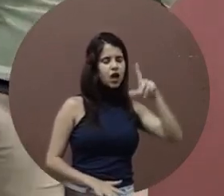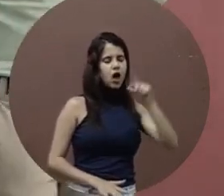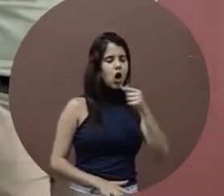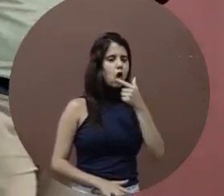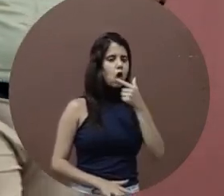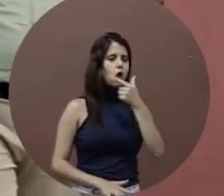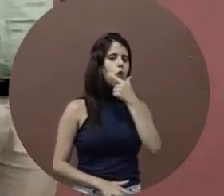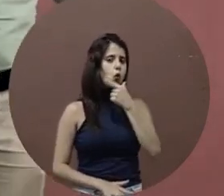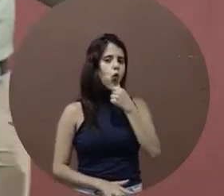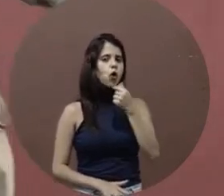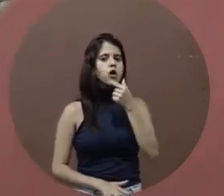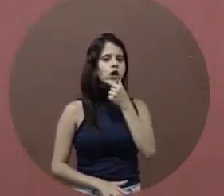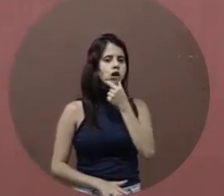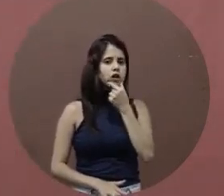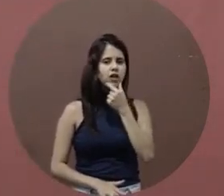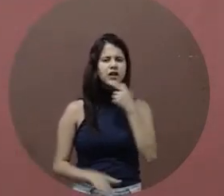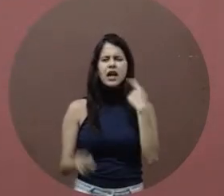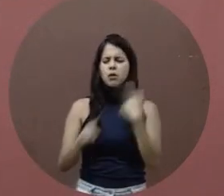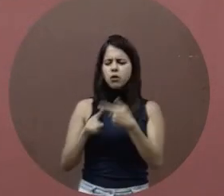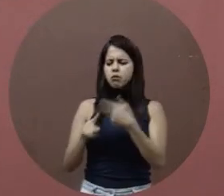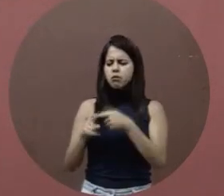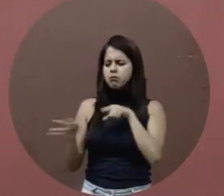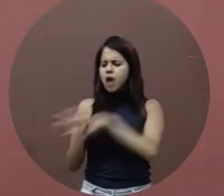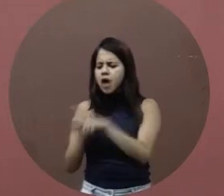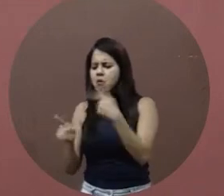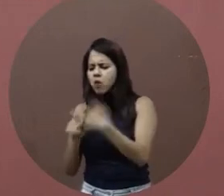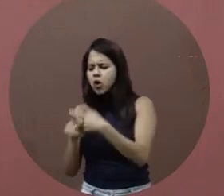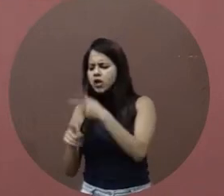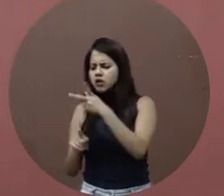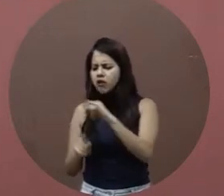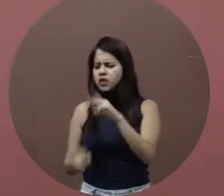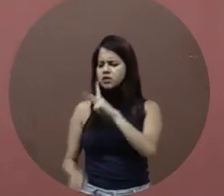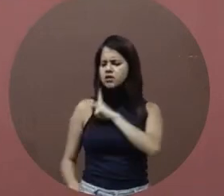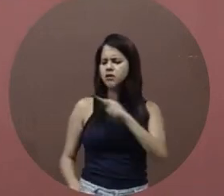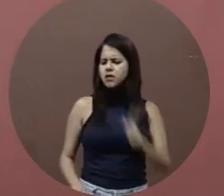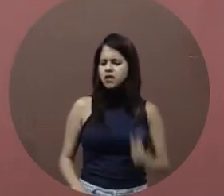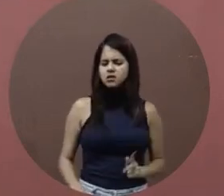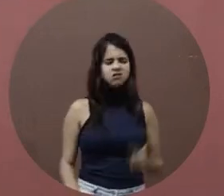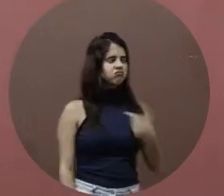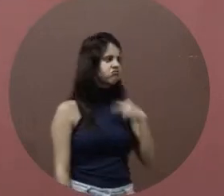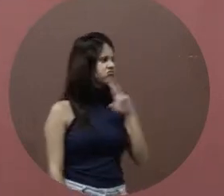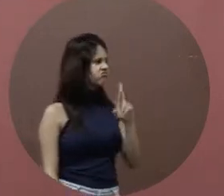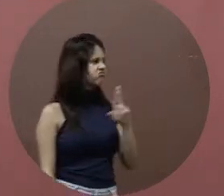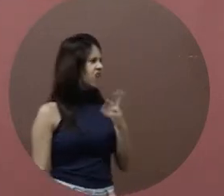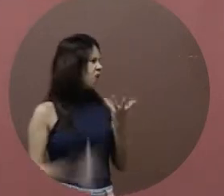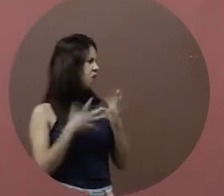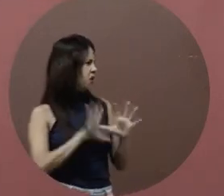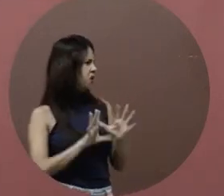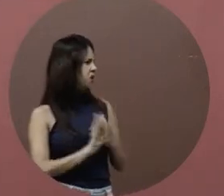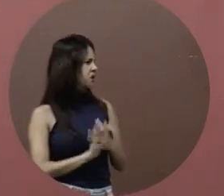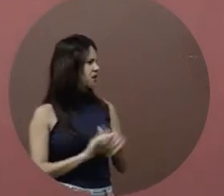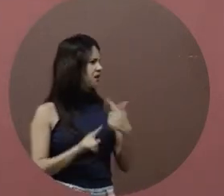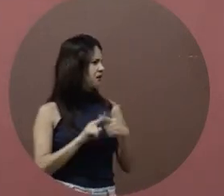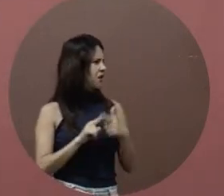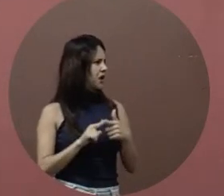E aí perguntaram para ele, por que você não se candidata à presidência? Aí ele disse, jamais eu faria uma coisa dessa, eu nunca iria reduzir meu